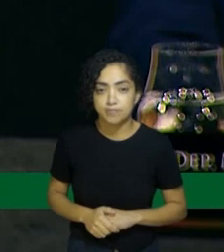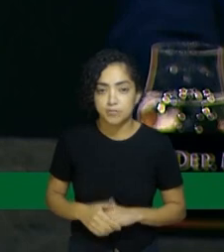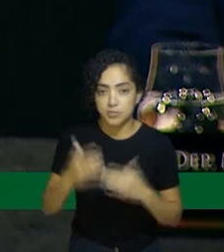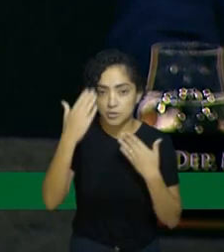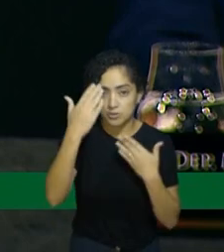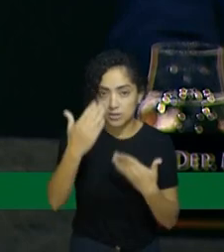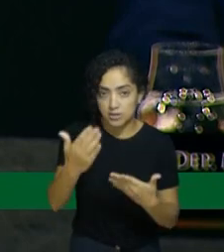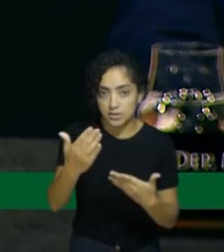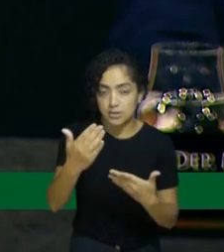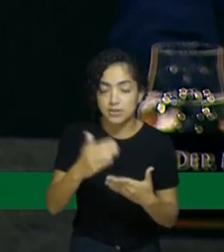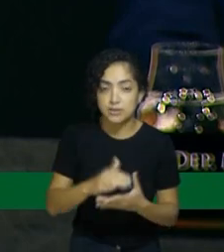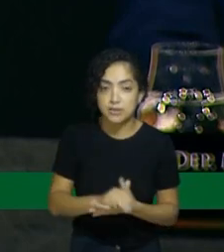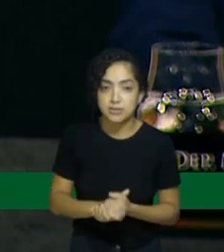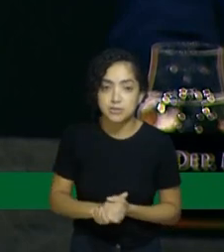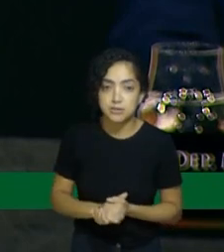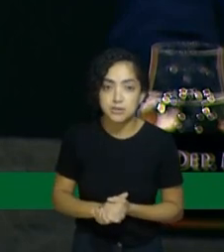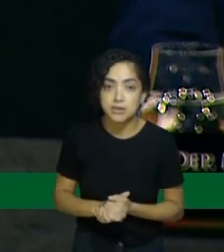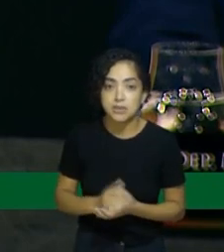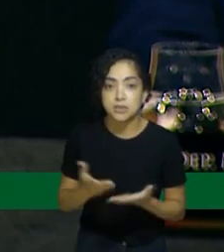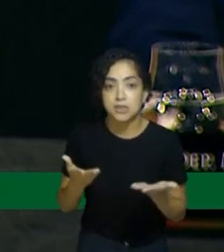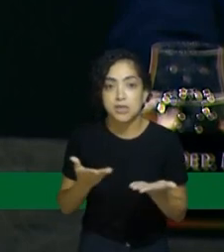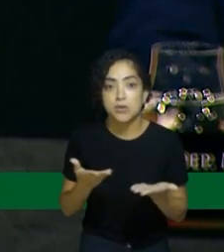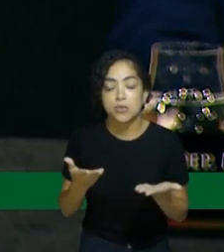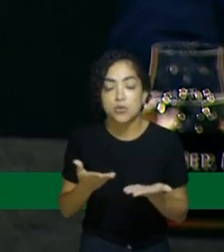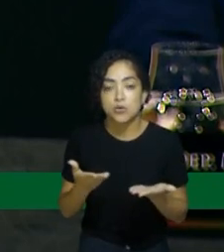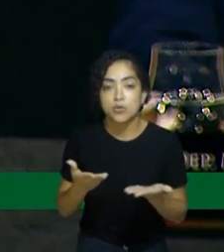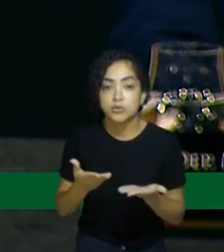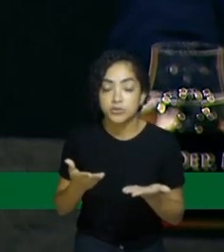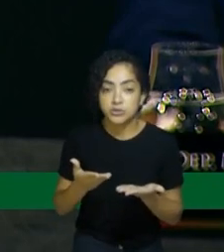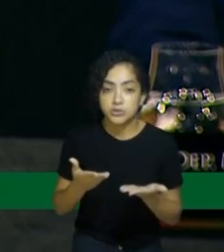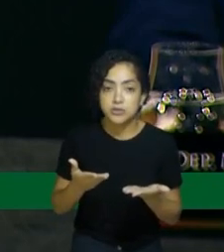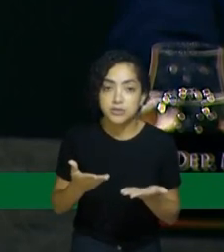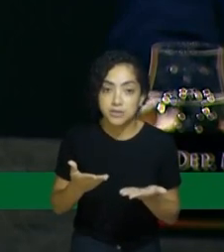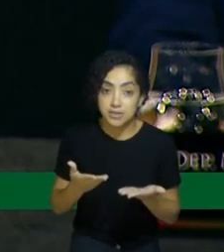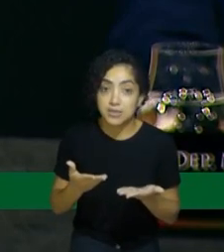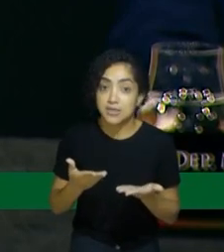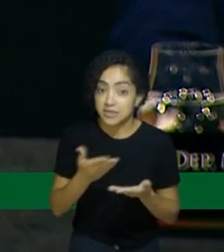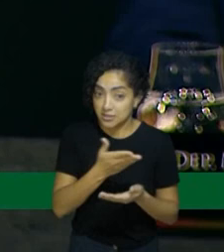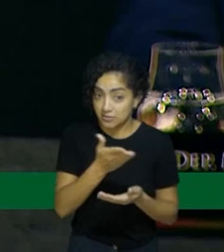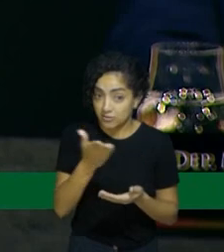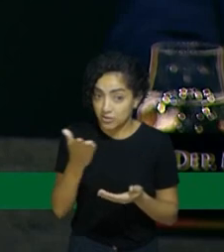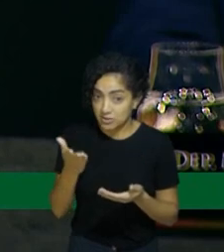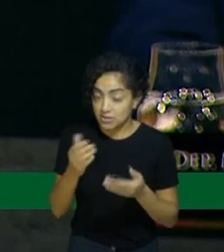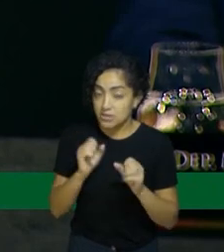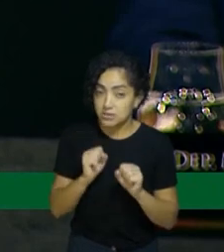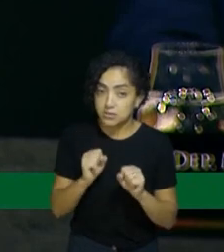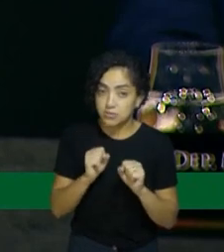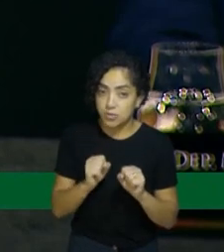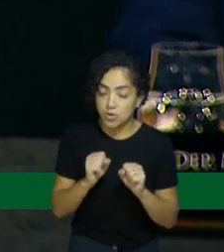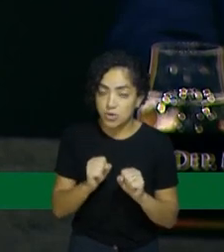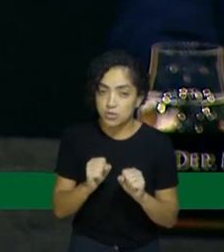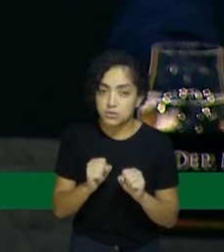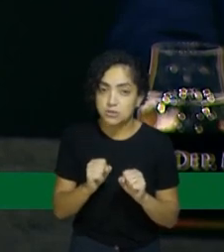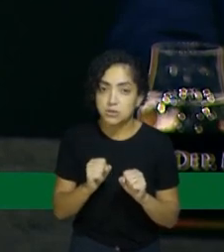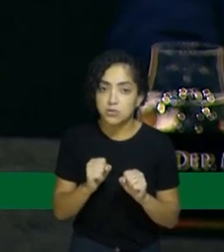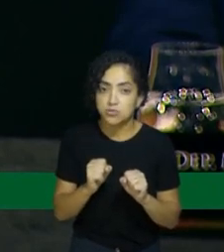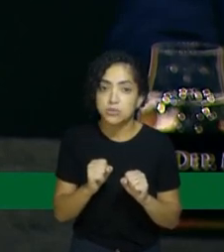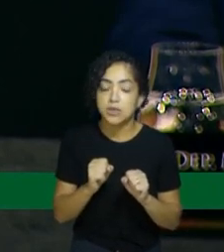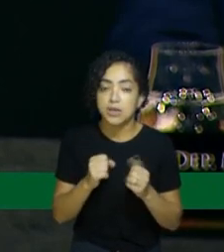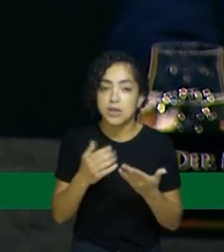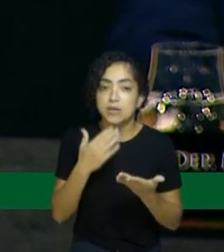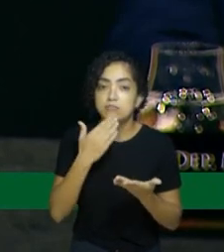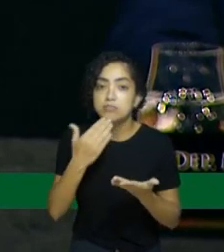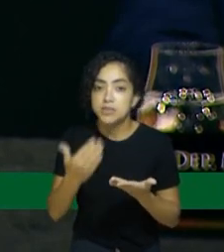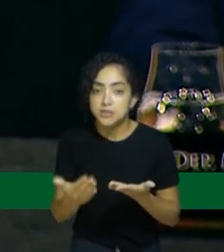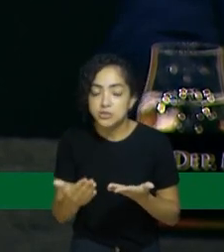de novo e deixo aqui né que vocês possam diante disso requerer alguma